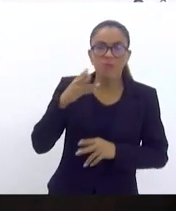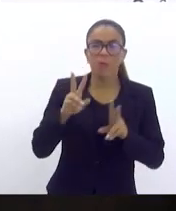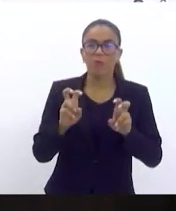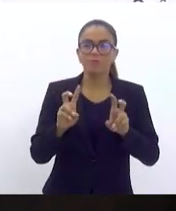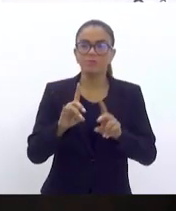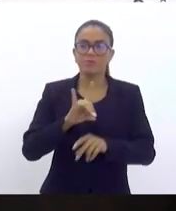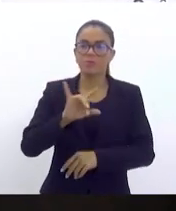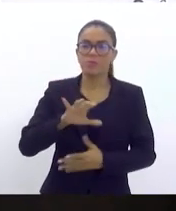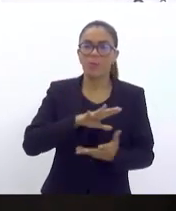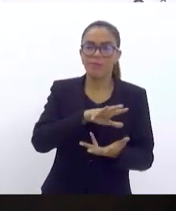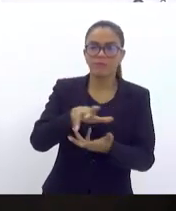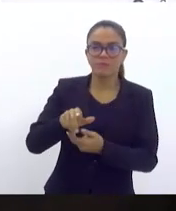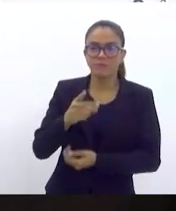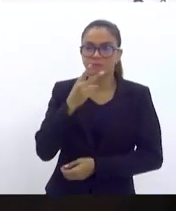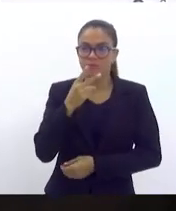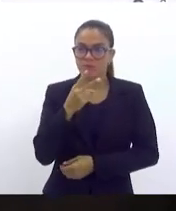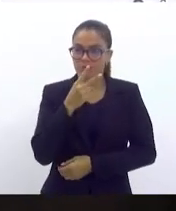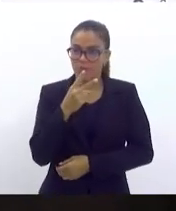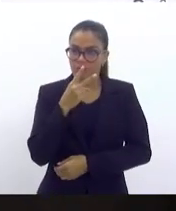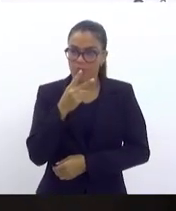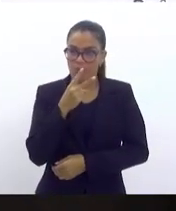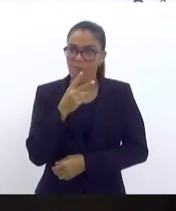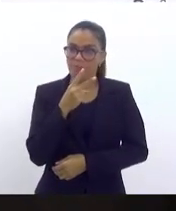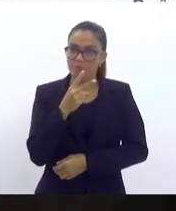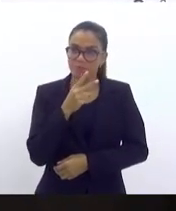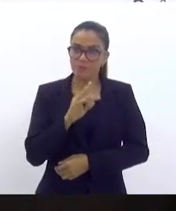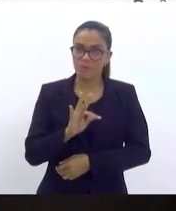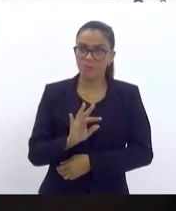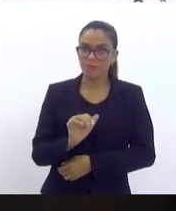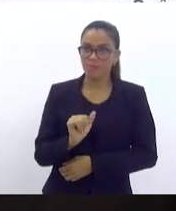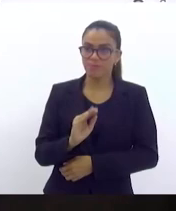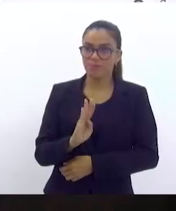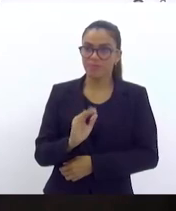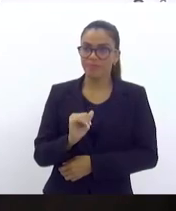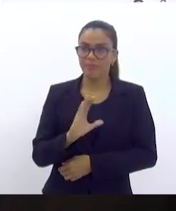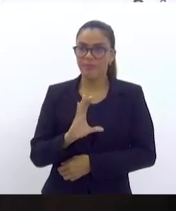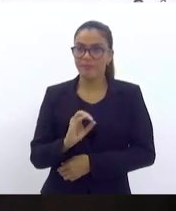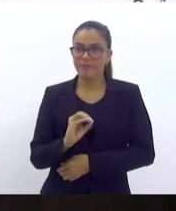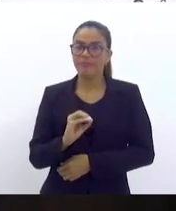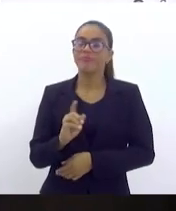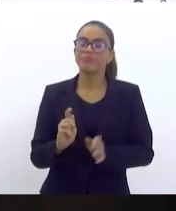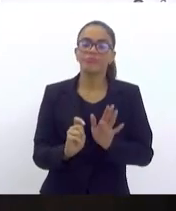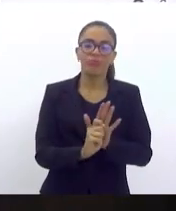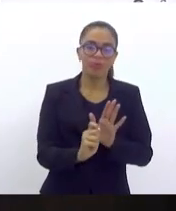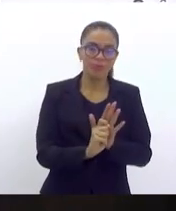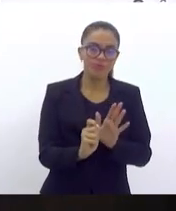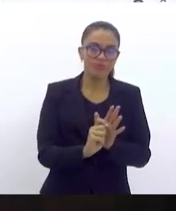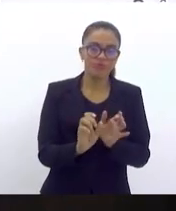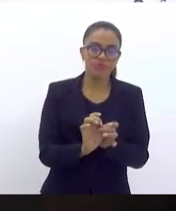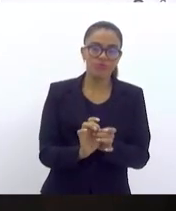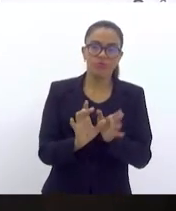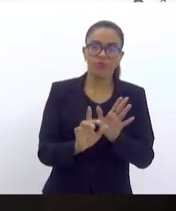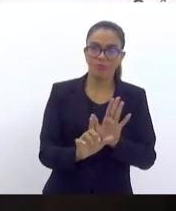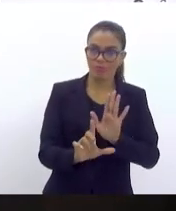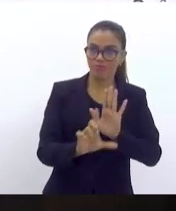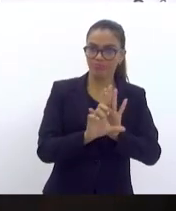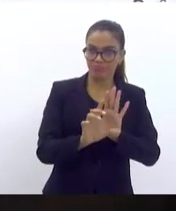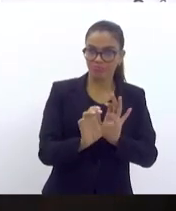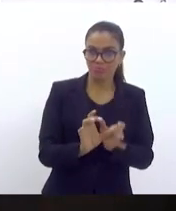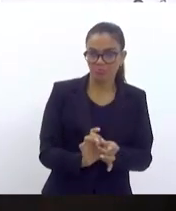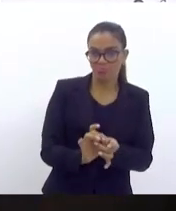o dia mundial do tabaco é uma droga lícita mas o ministério